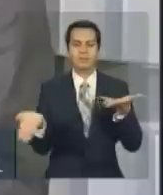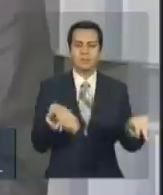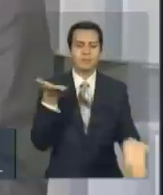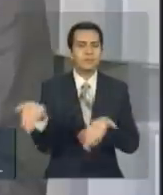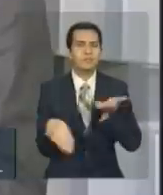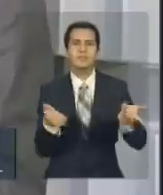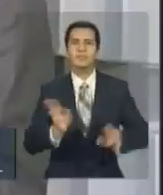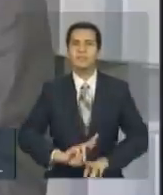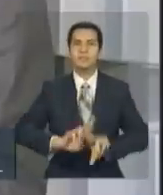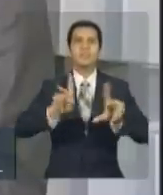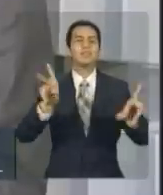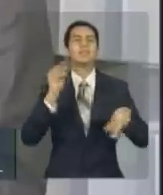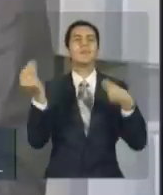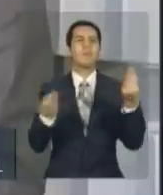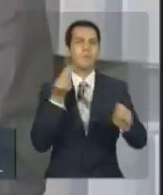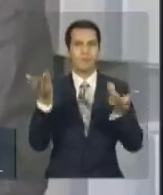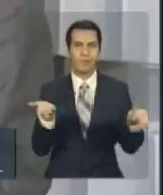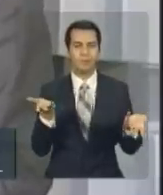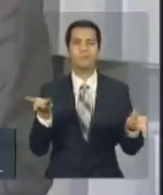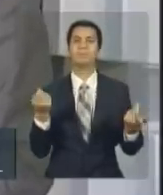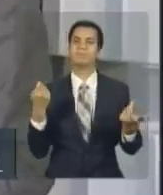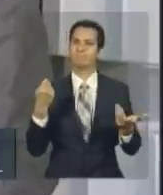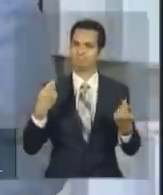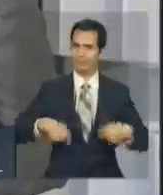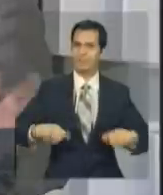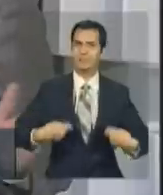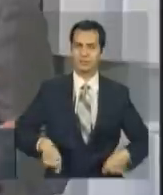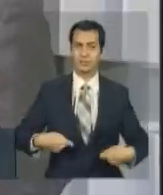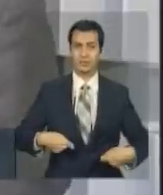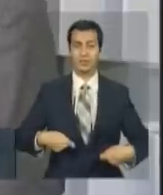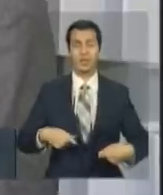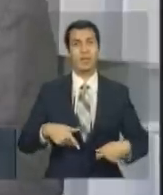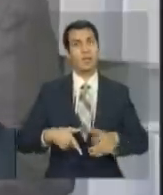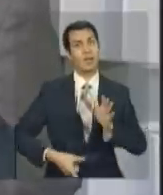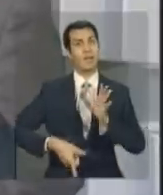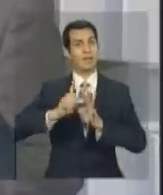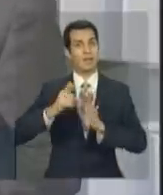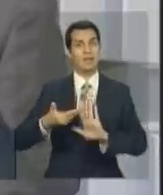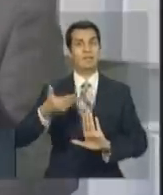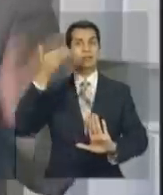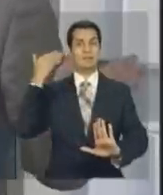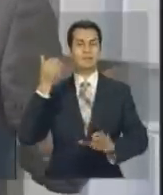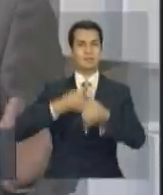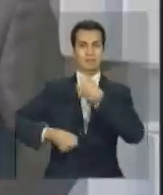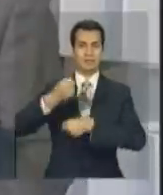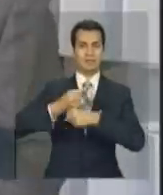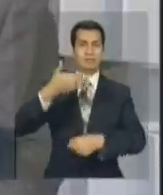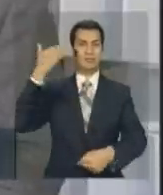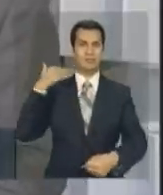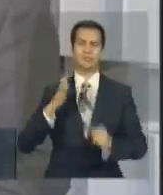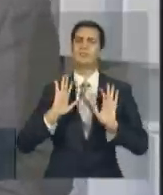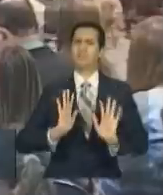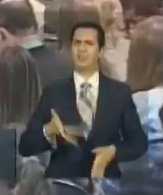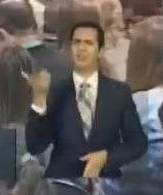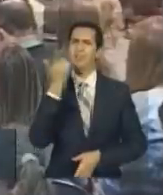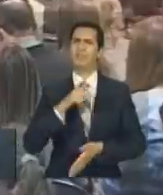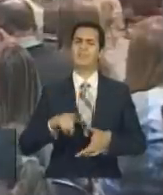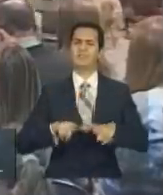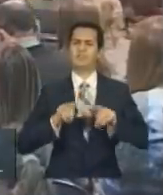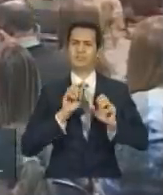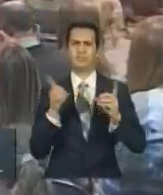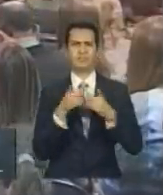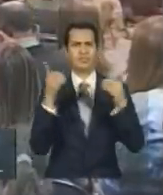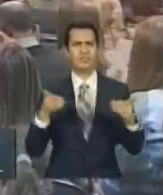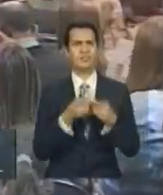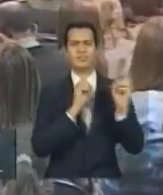de uma maneira inovadora. Mesmo que você tenha sido bem sucedido no ano letivo anterior, você sente